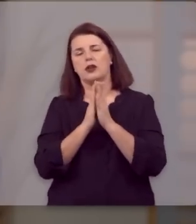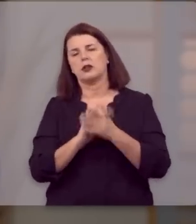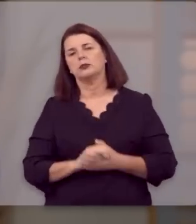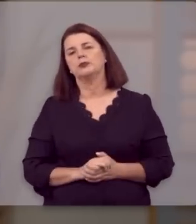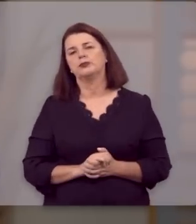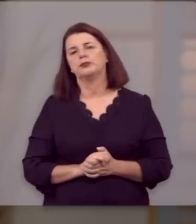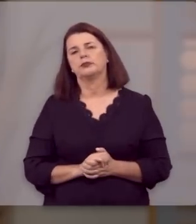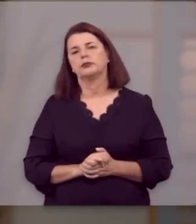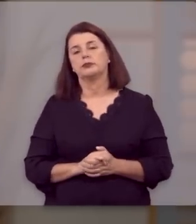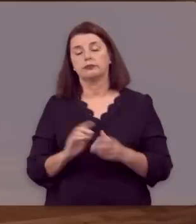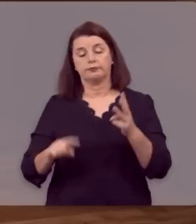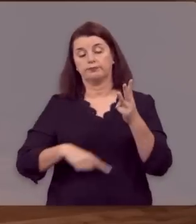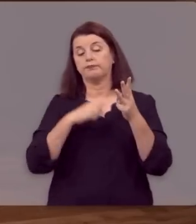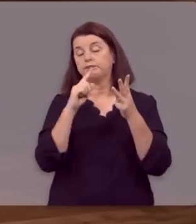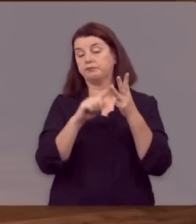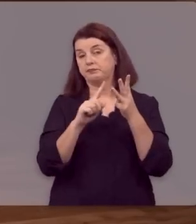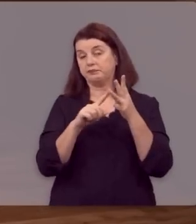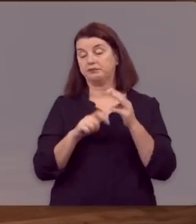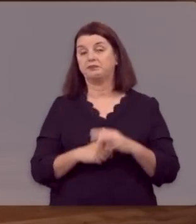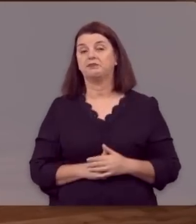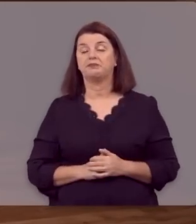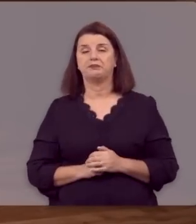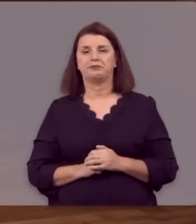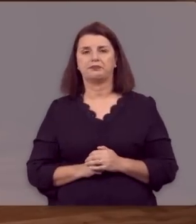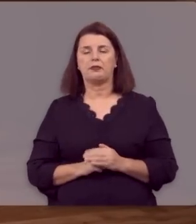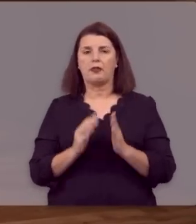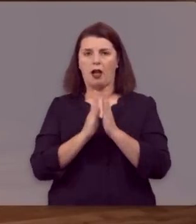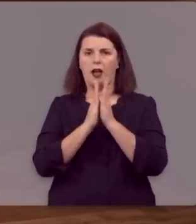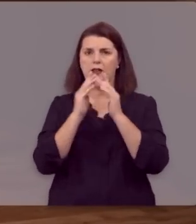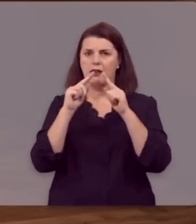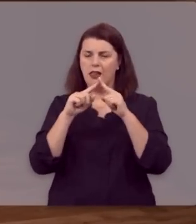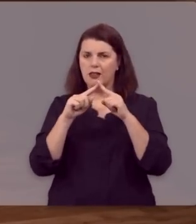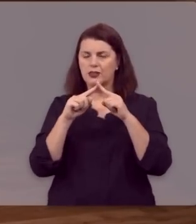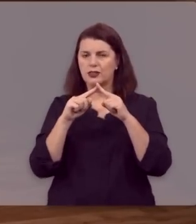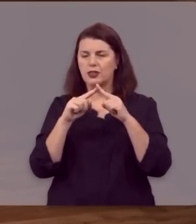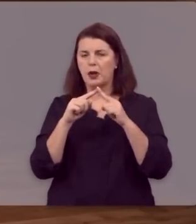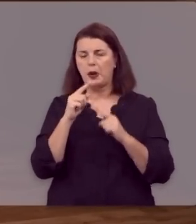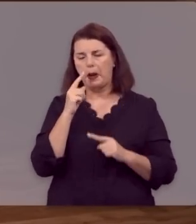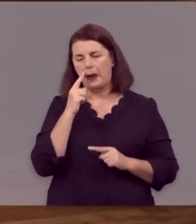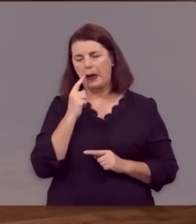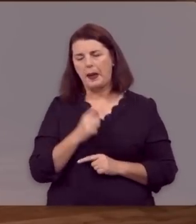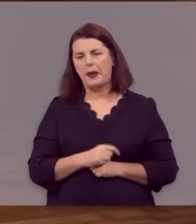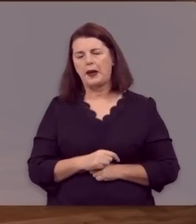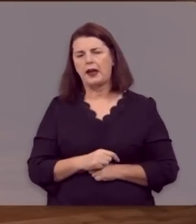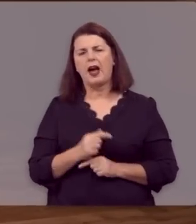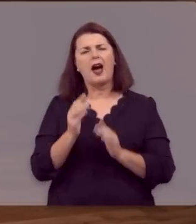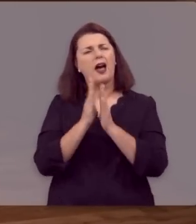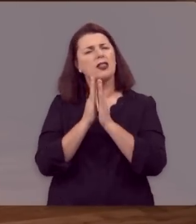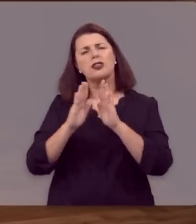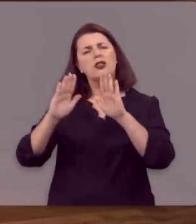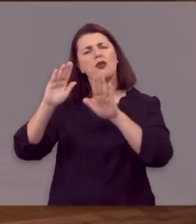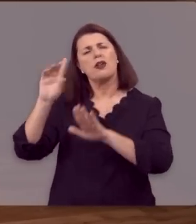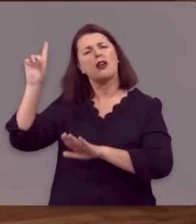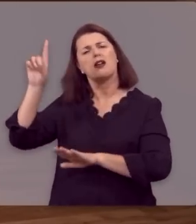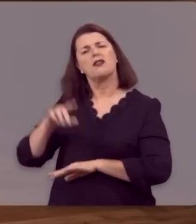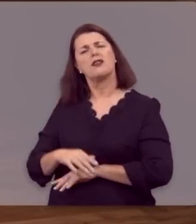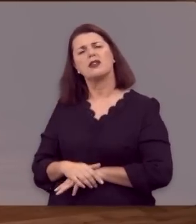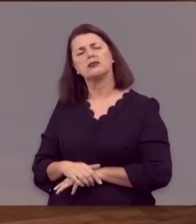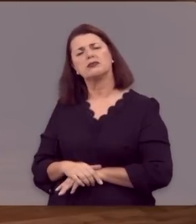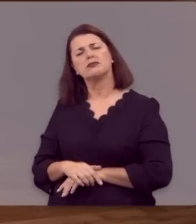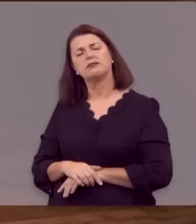oração. Mas em terceiro lugar, esta igreja é uma igreja que adorava a